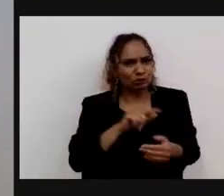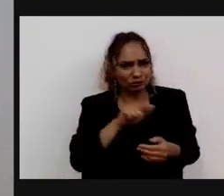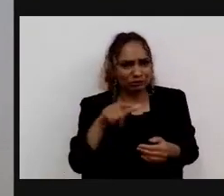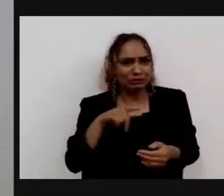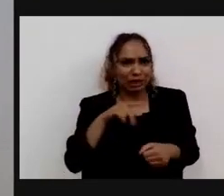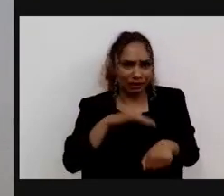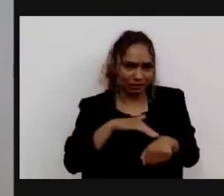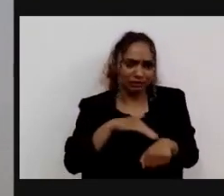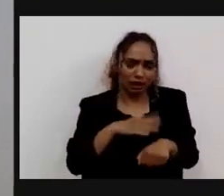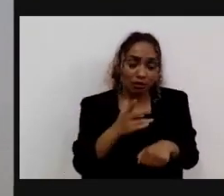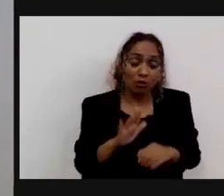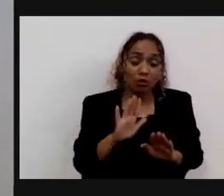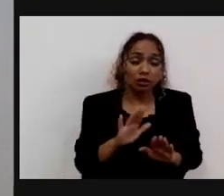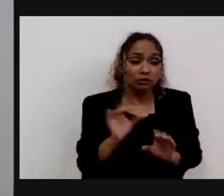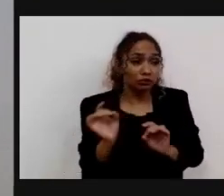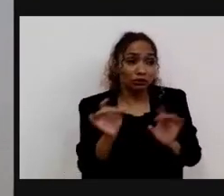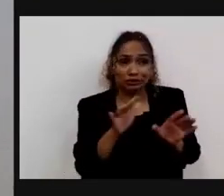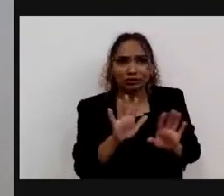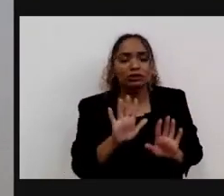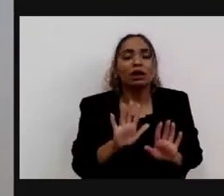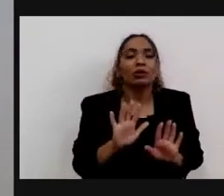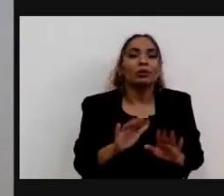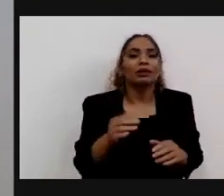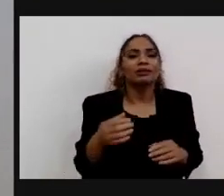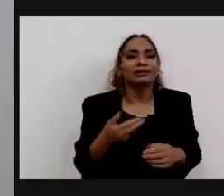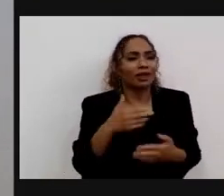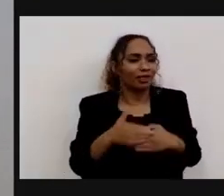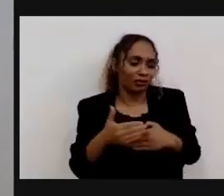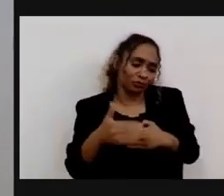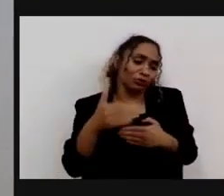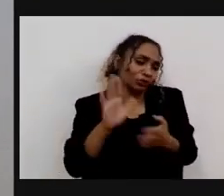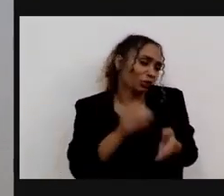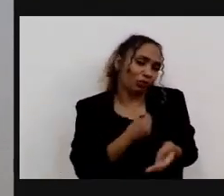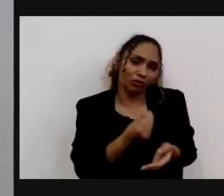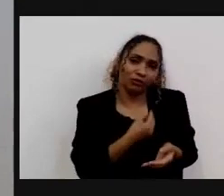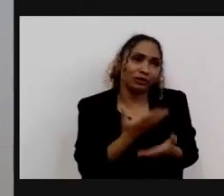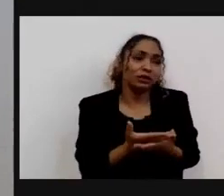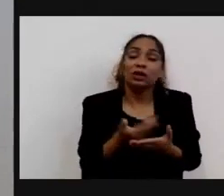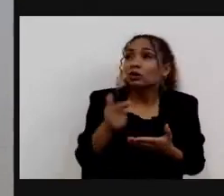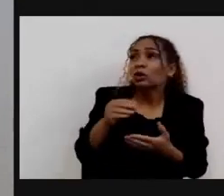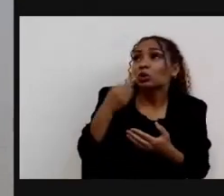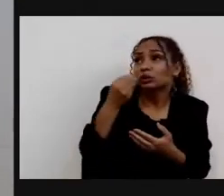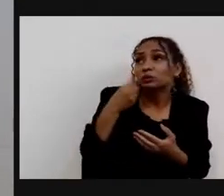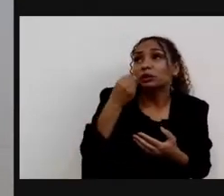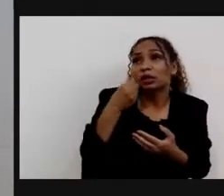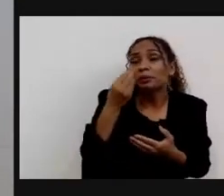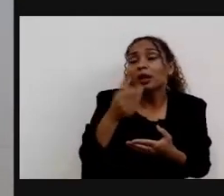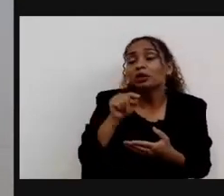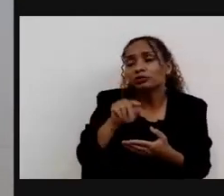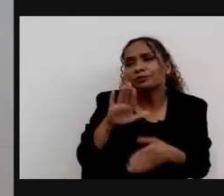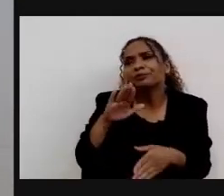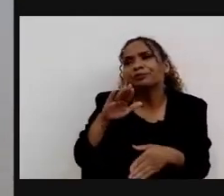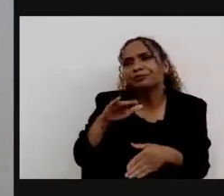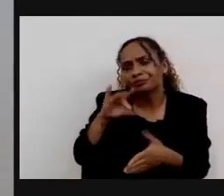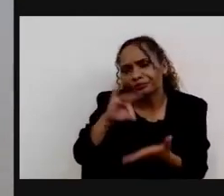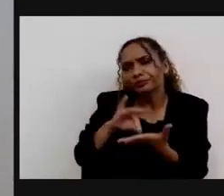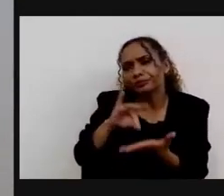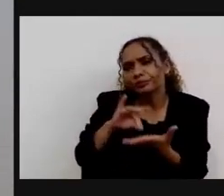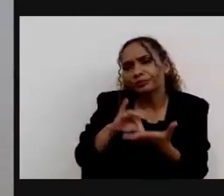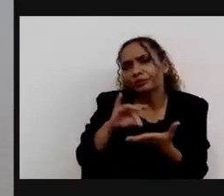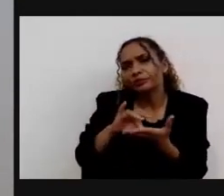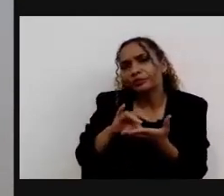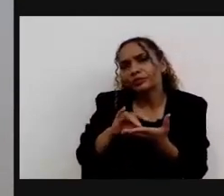mas depois a gente reanima e volta e a coisa do experimento do eventual erro na verdade você pode muitas vezes